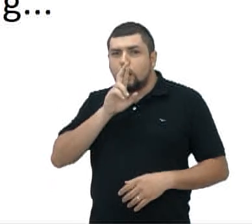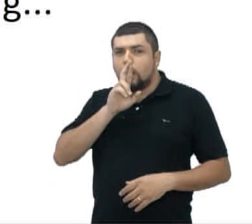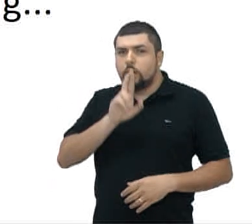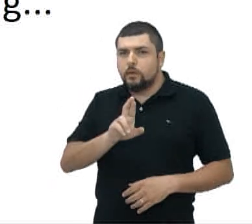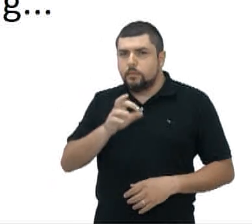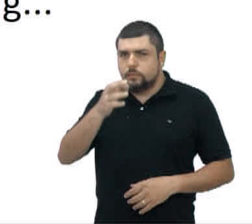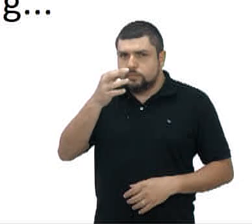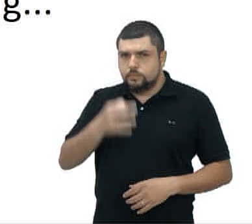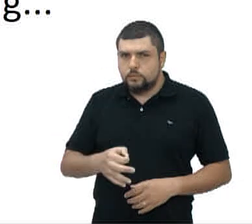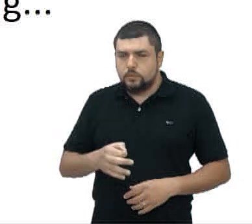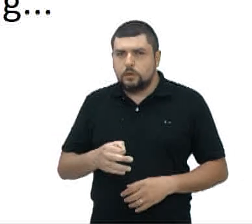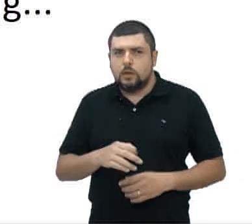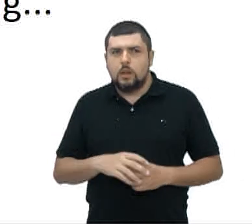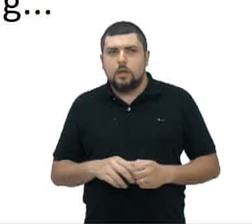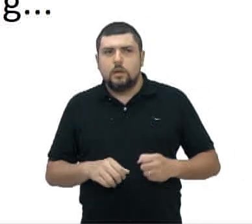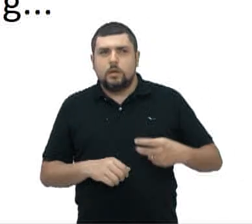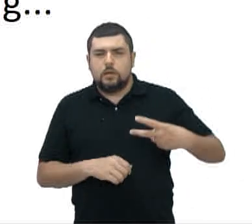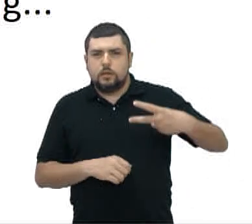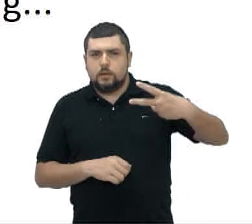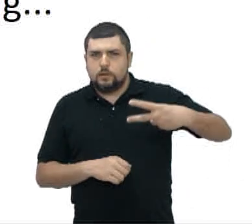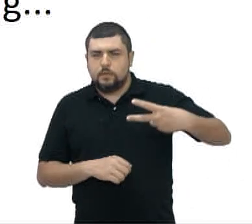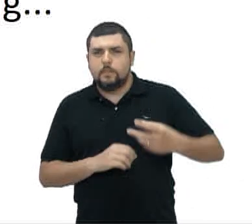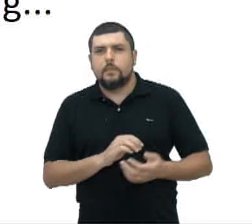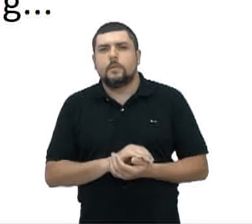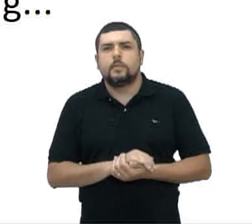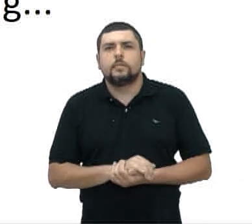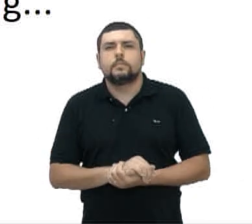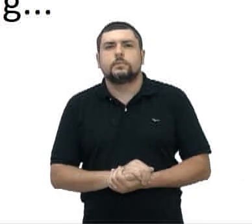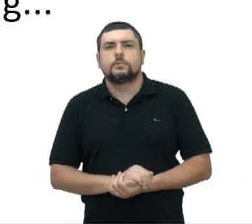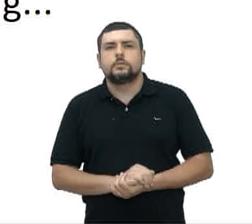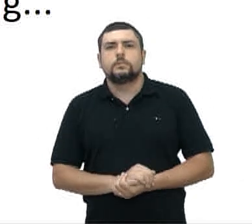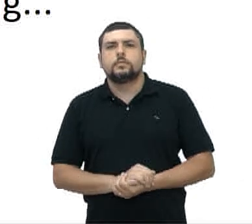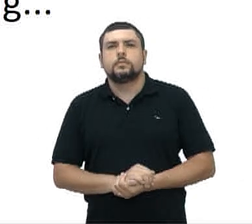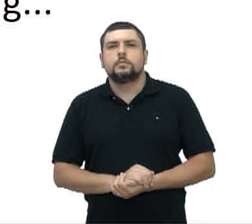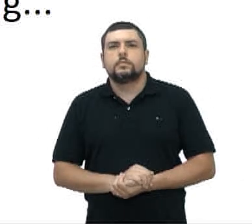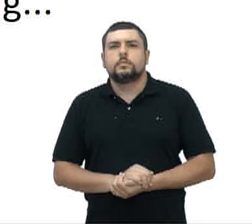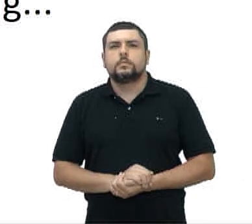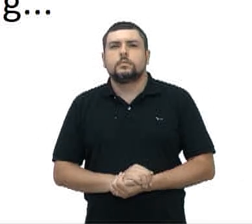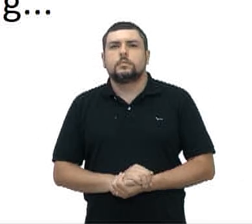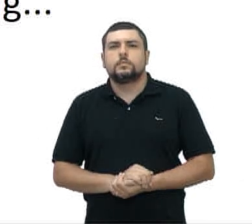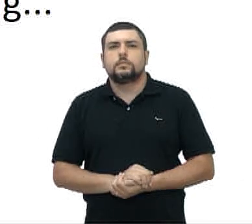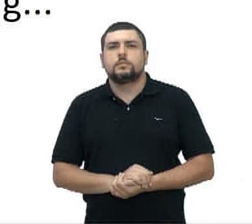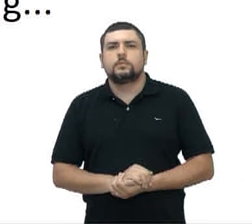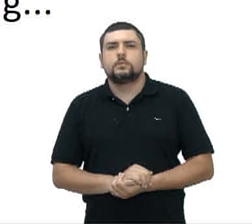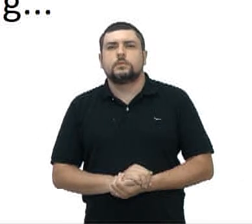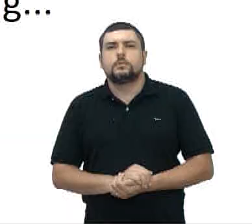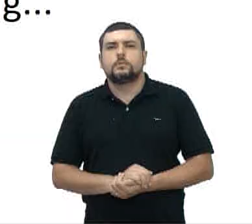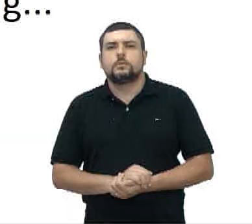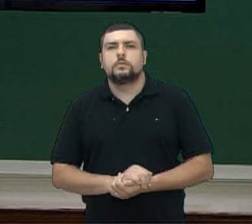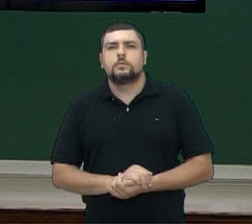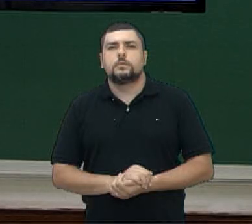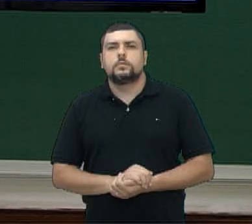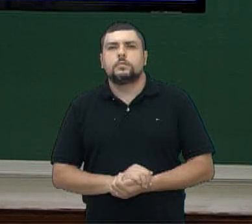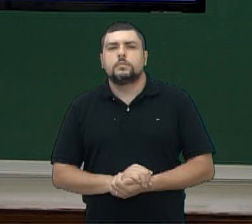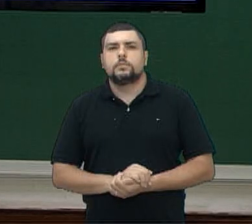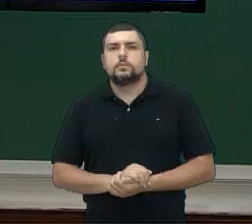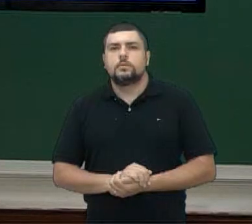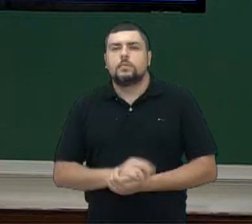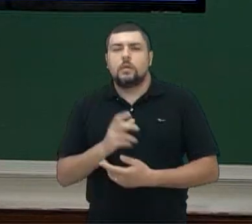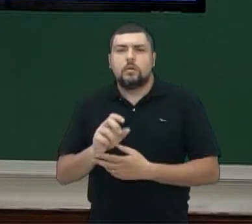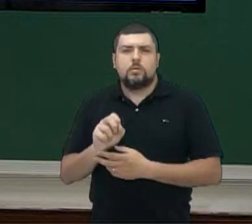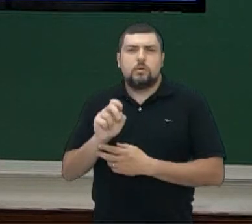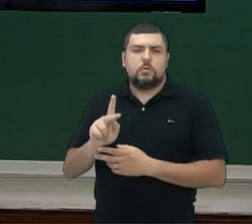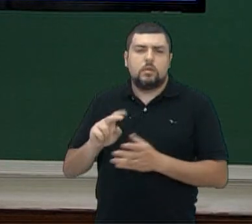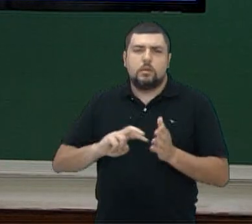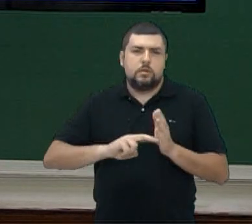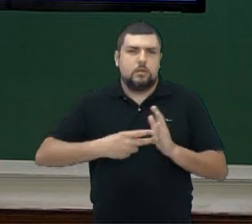letra A, seria a alternativa 2. O that's okay seria algo do tipo assim, tudo bem. Tipo, me desculpa, oh, that's okay, tudo bem, sem